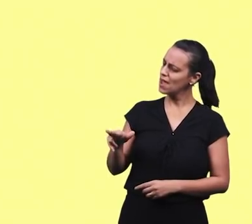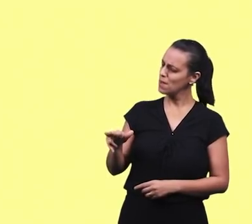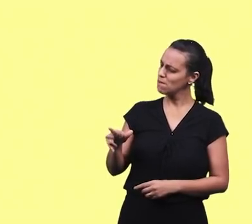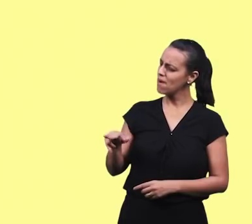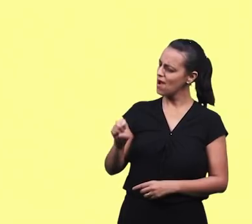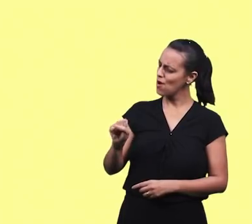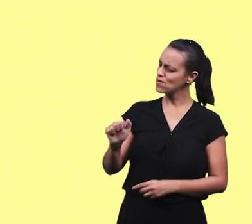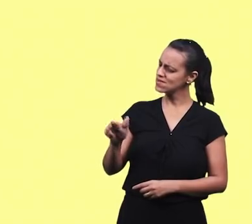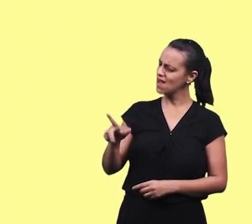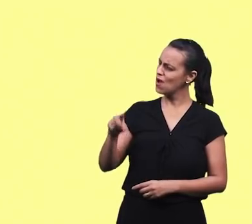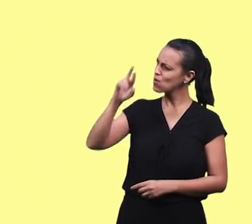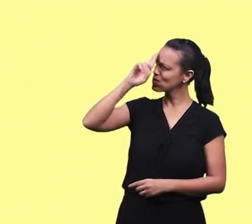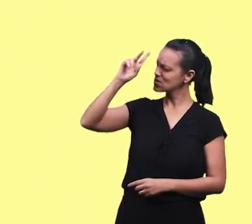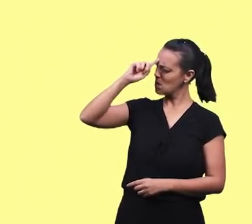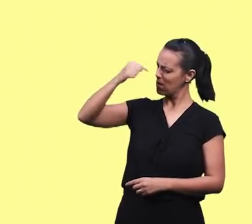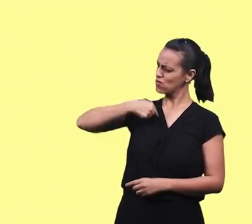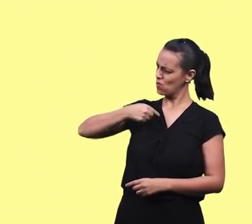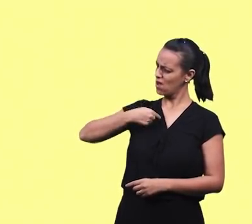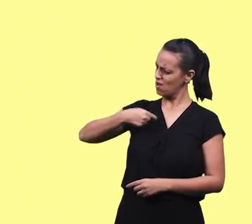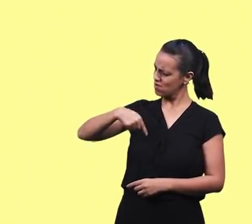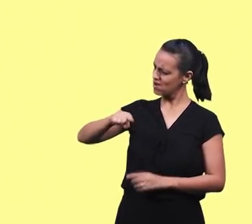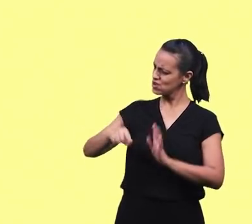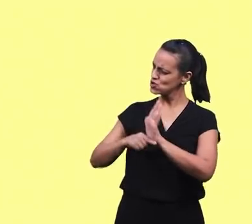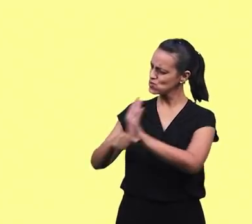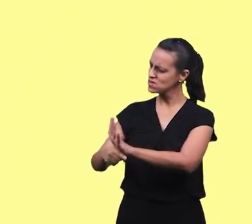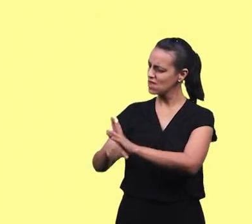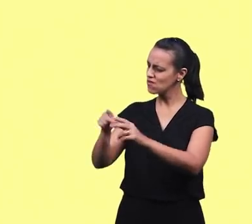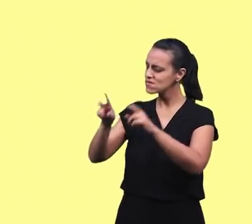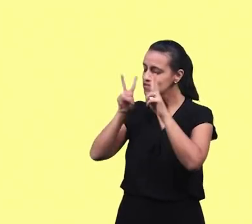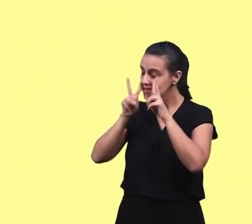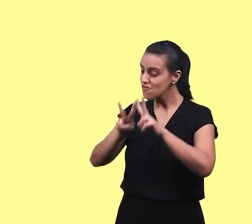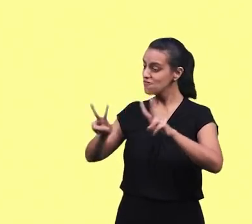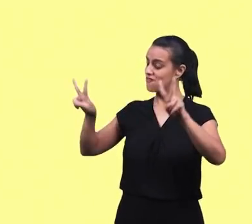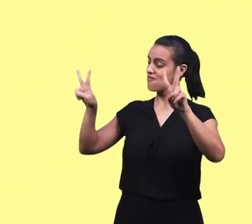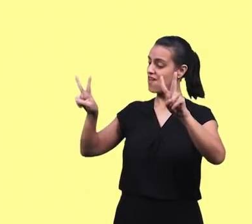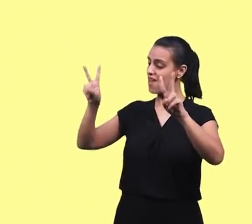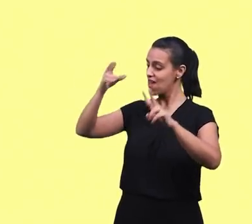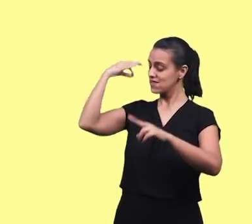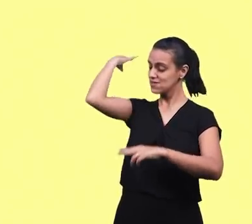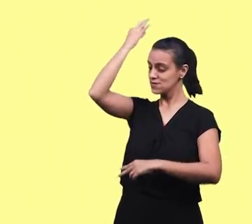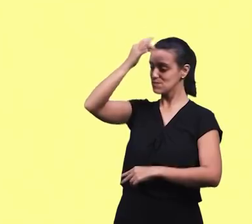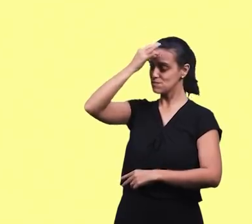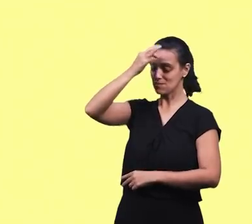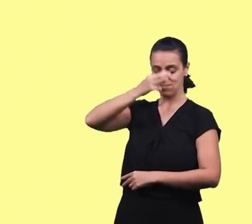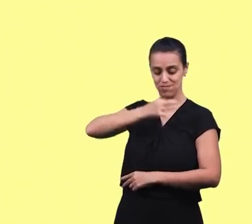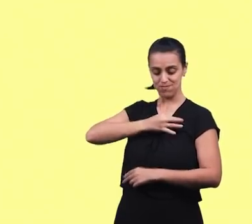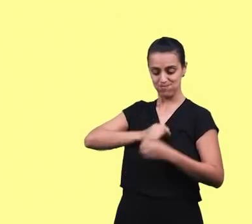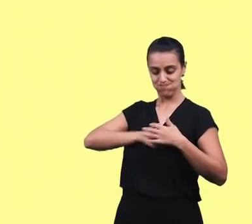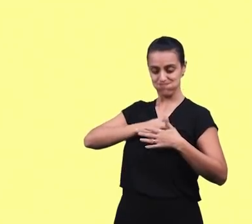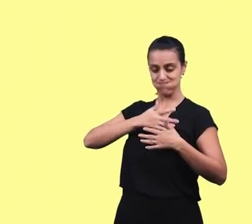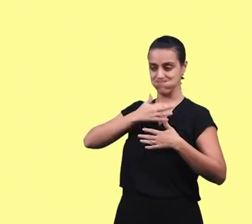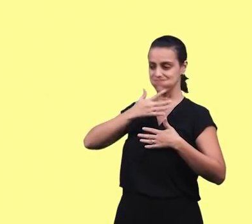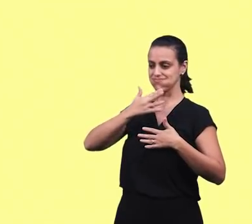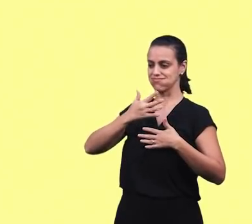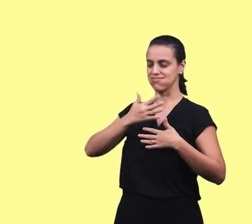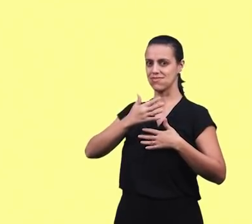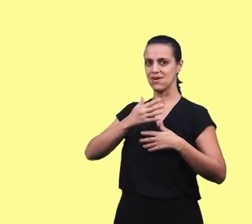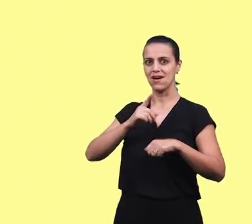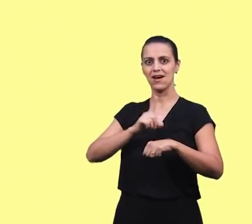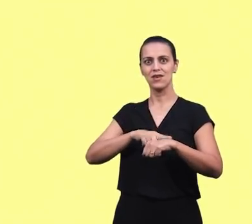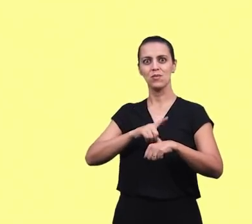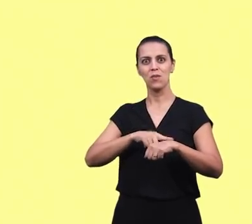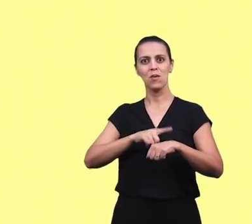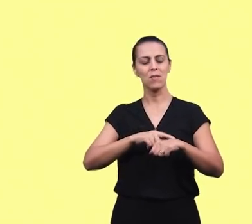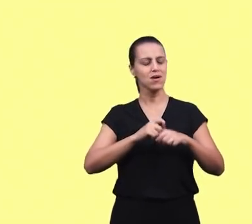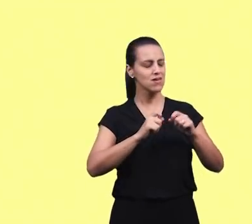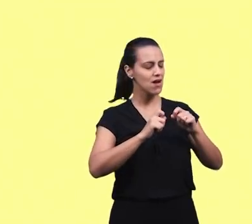me mandou para que você veja de novo e fique cheio do Espírito Santo. Neste momento, Saulo